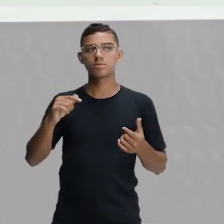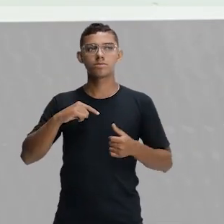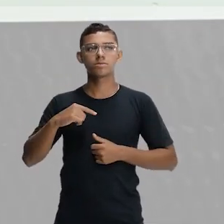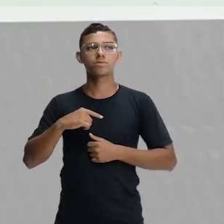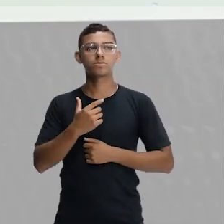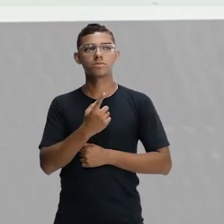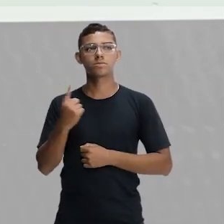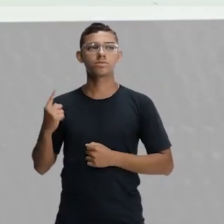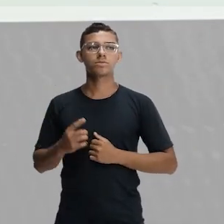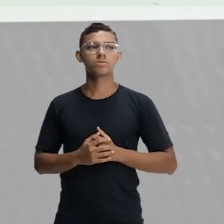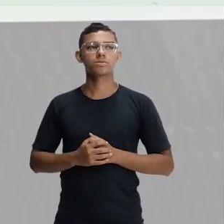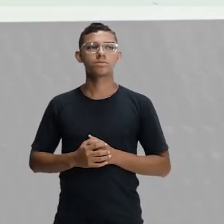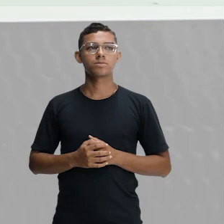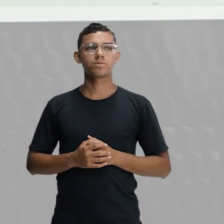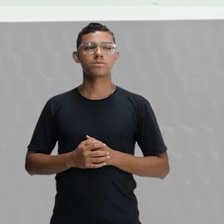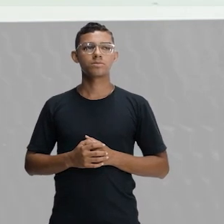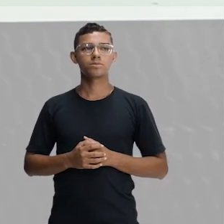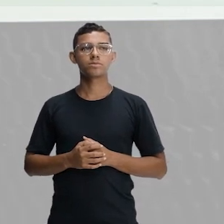aqui